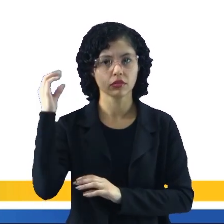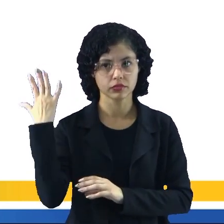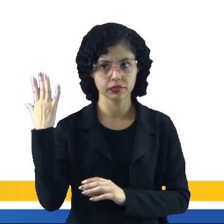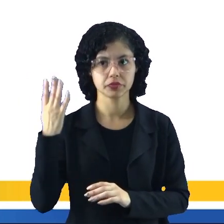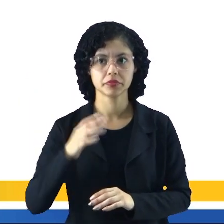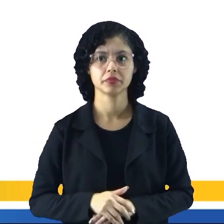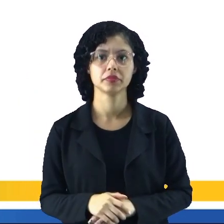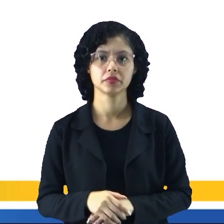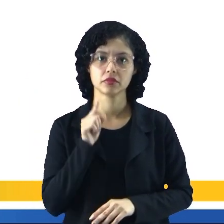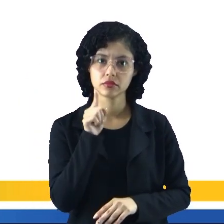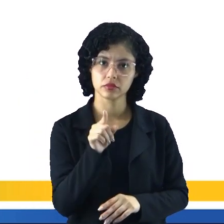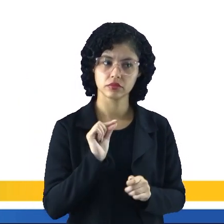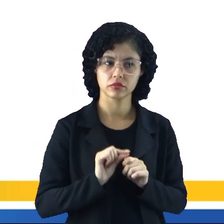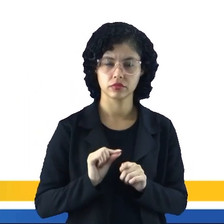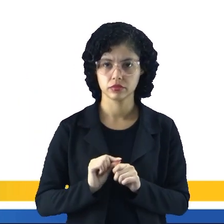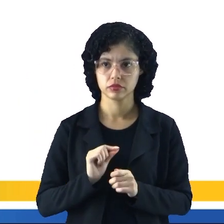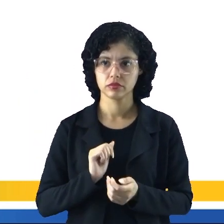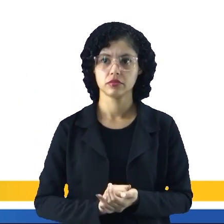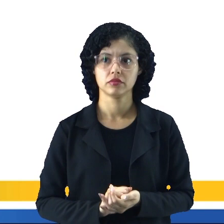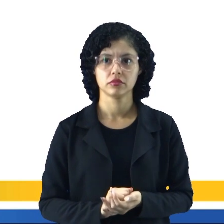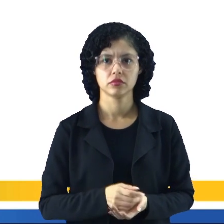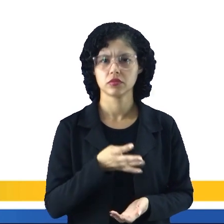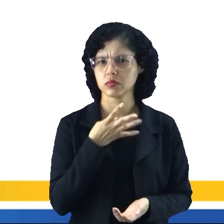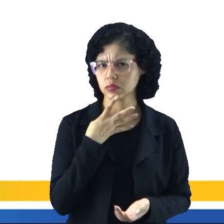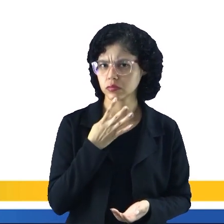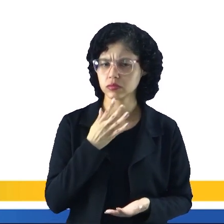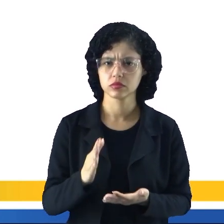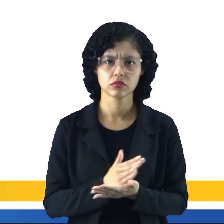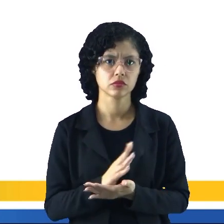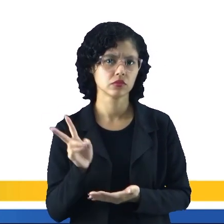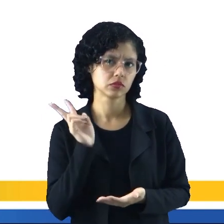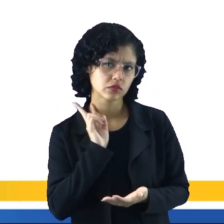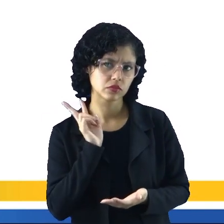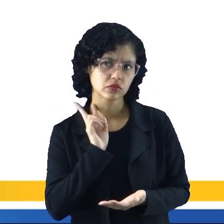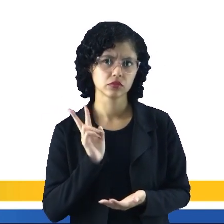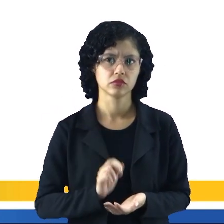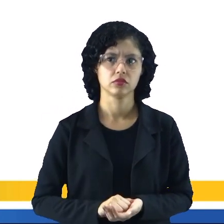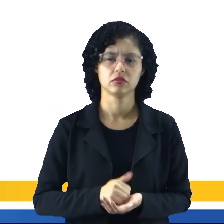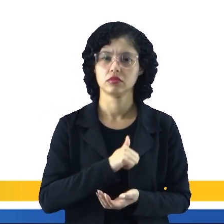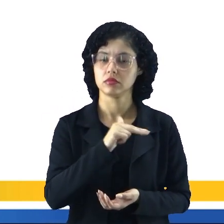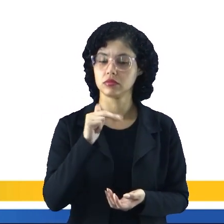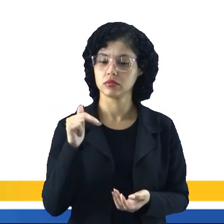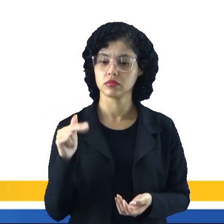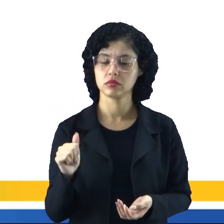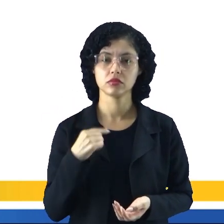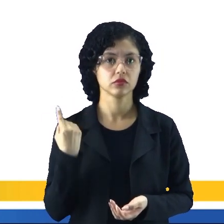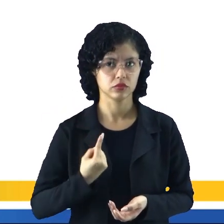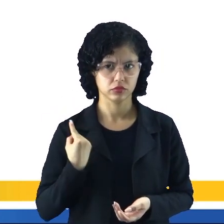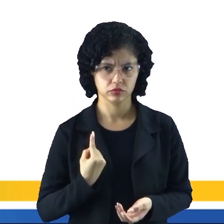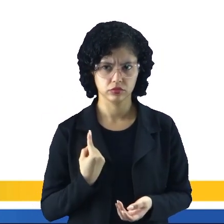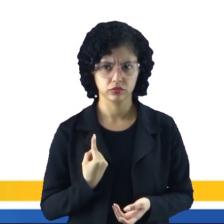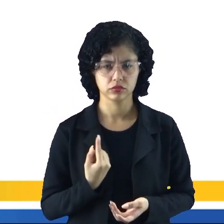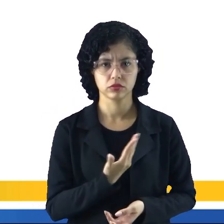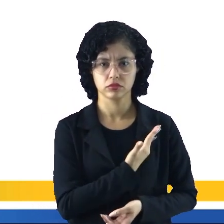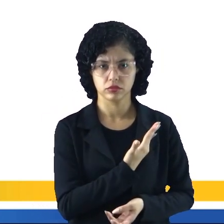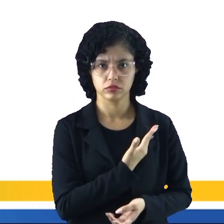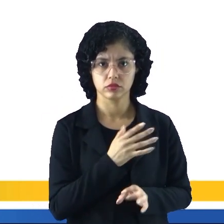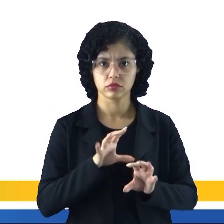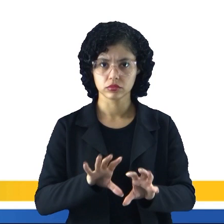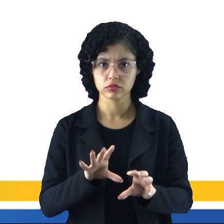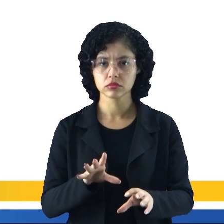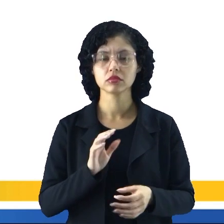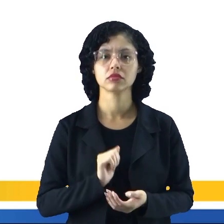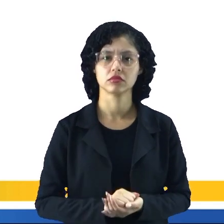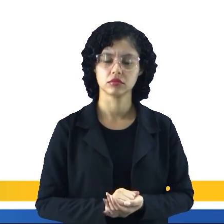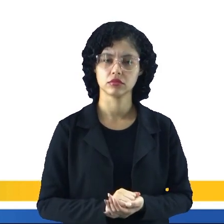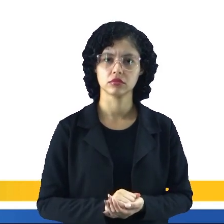está a acontecer contigo conheces alguma vítima Nunca deixes o teu amigo sozinho assim